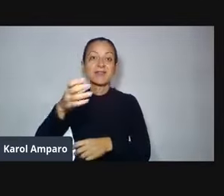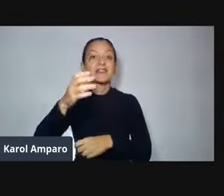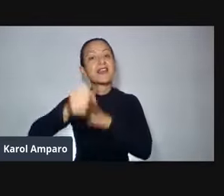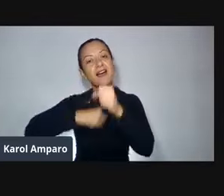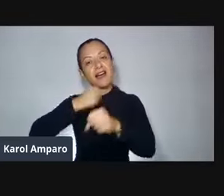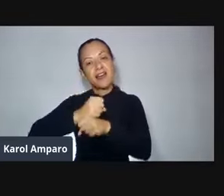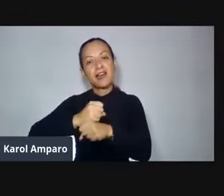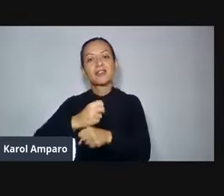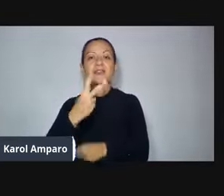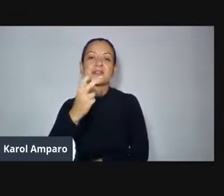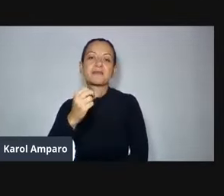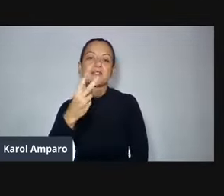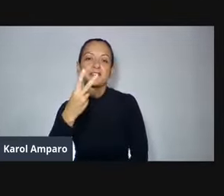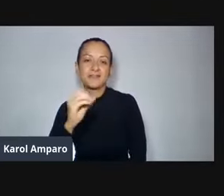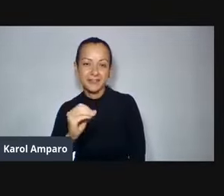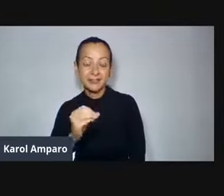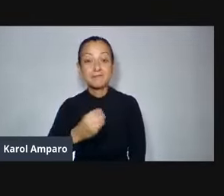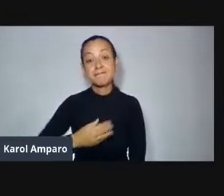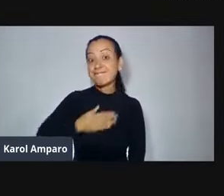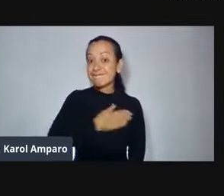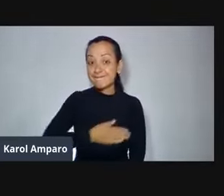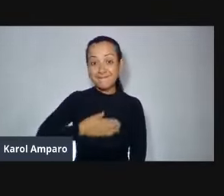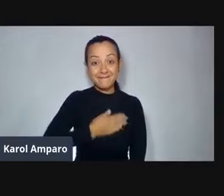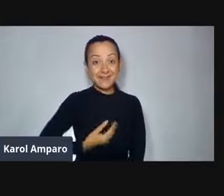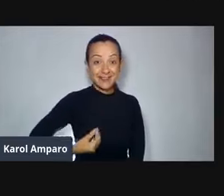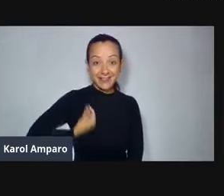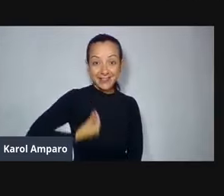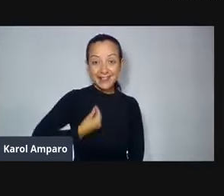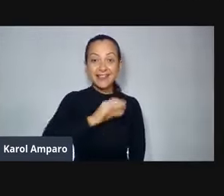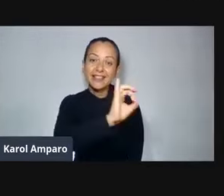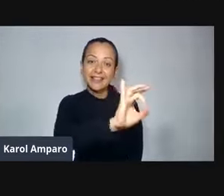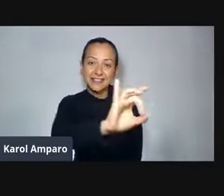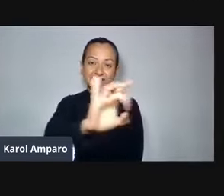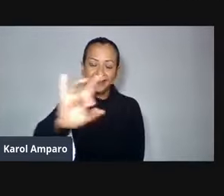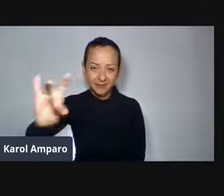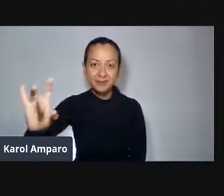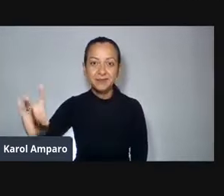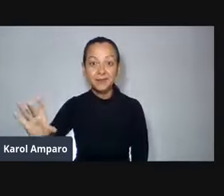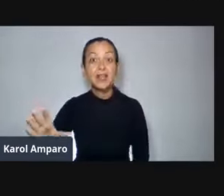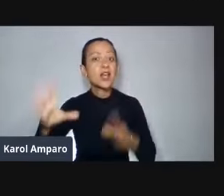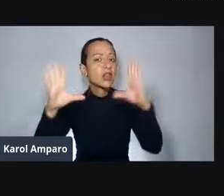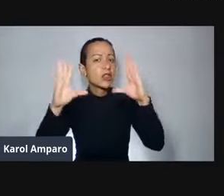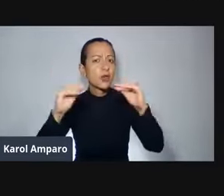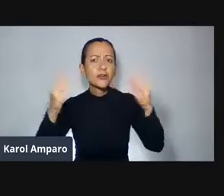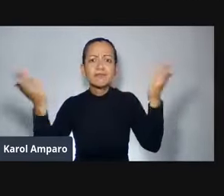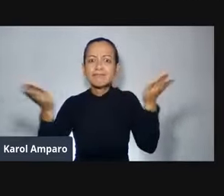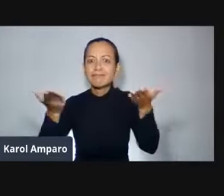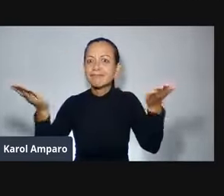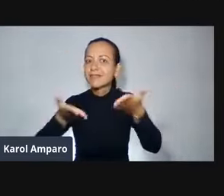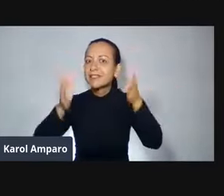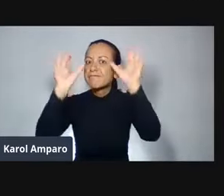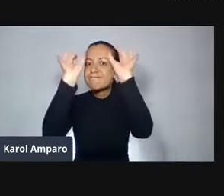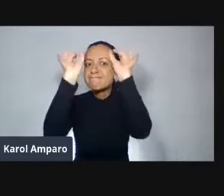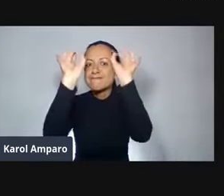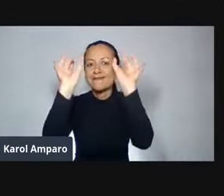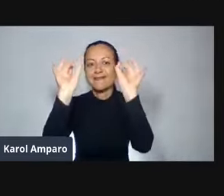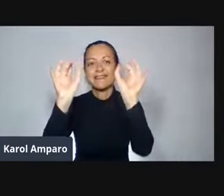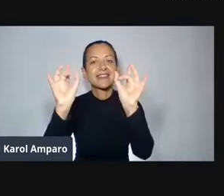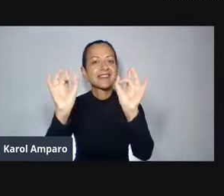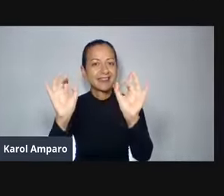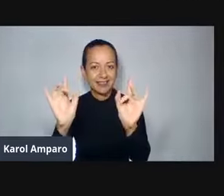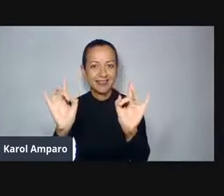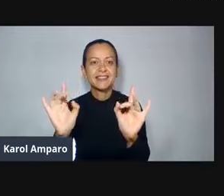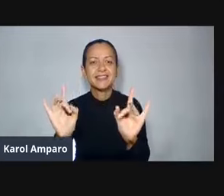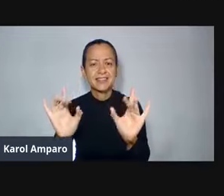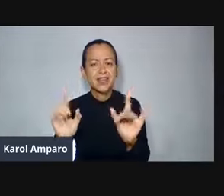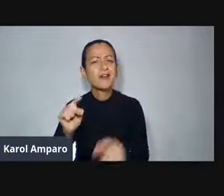prazer em estar com todos vocês e na noite de hoje, uma noite memorável, com certeza ficará